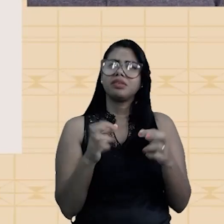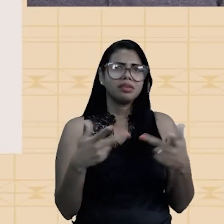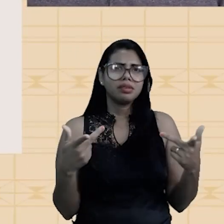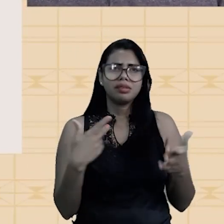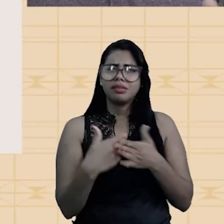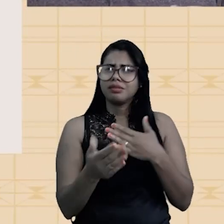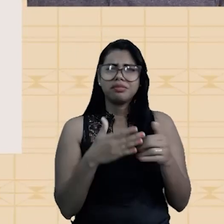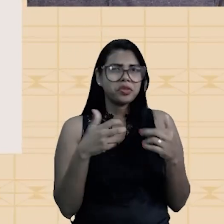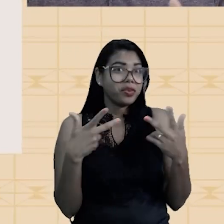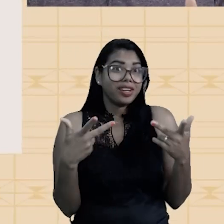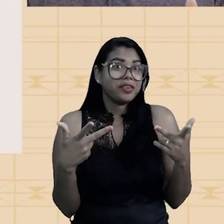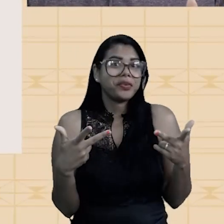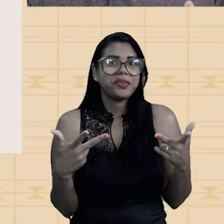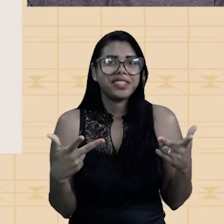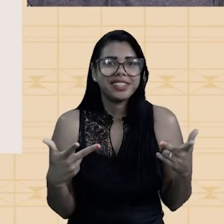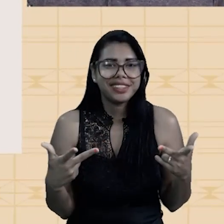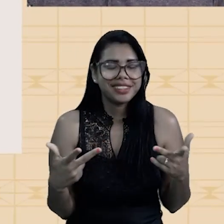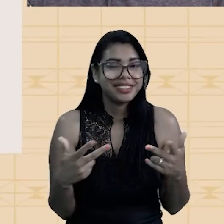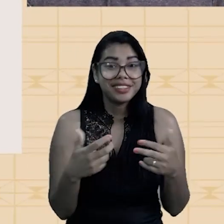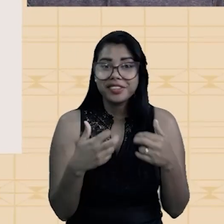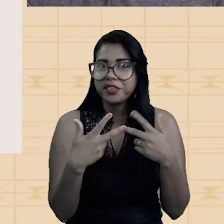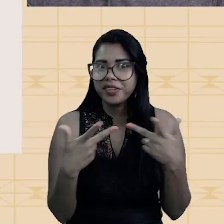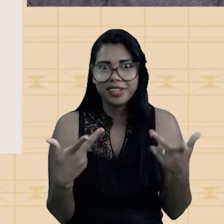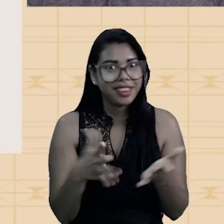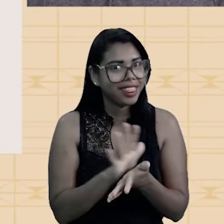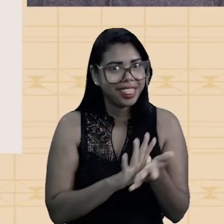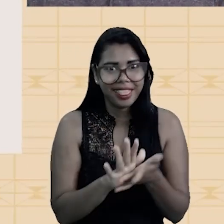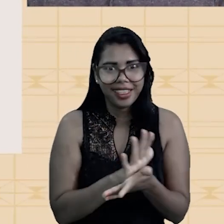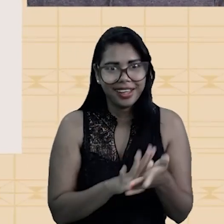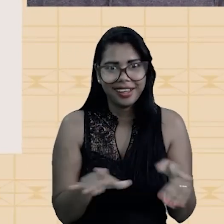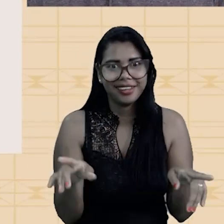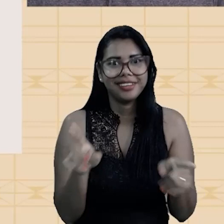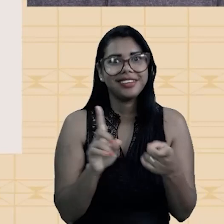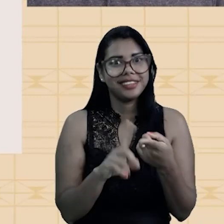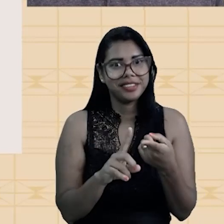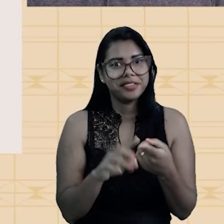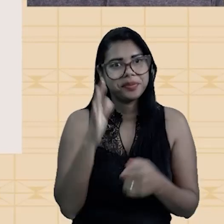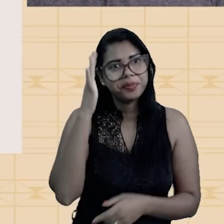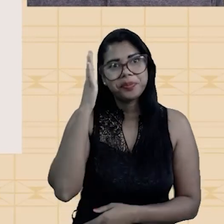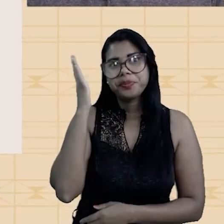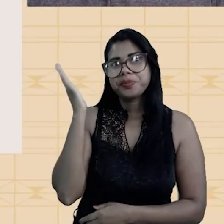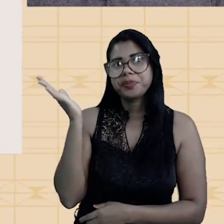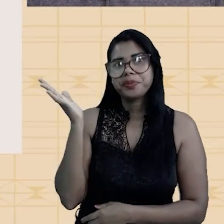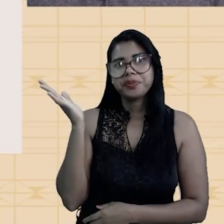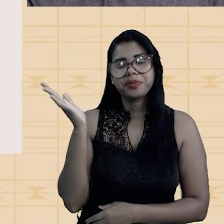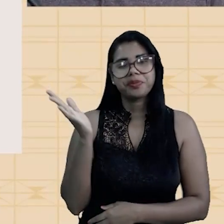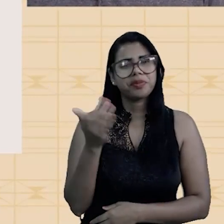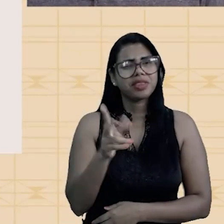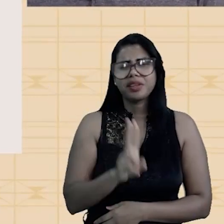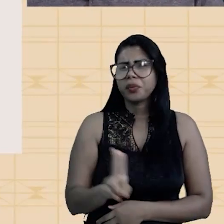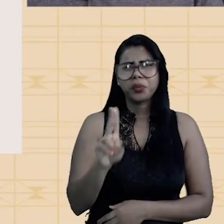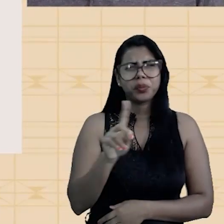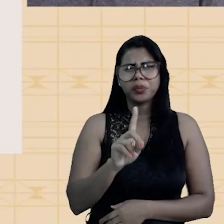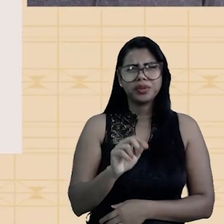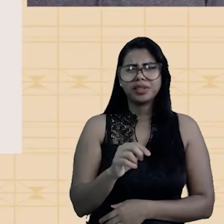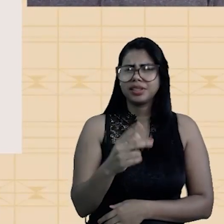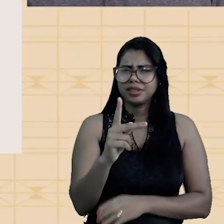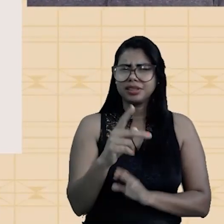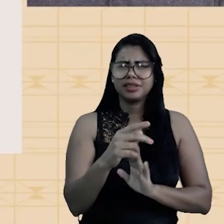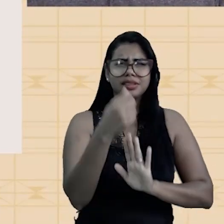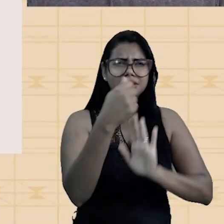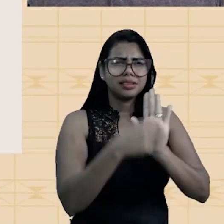qualquer coisa, enfim, não é nada também, né? Então, isso aqui, ó, não utiliza na tua